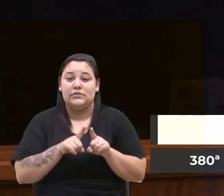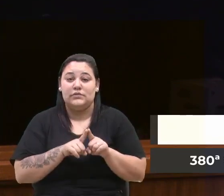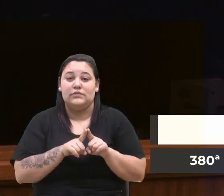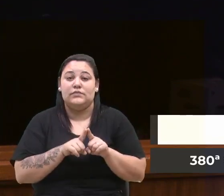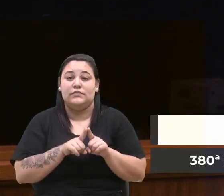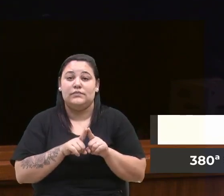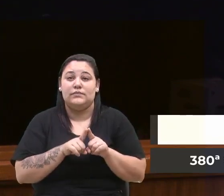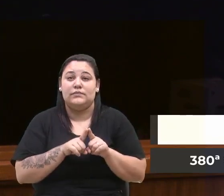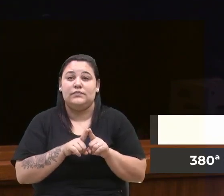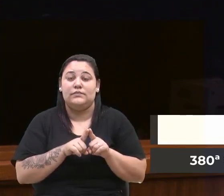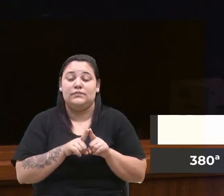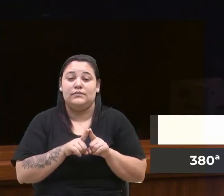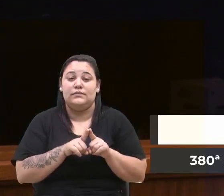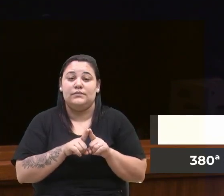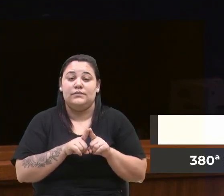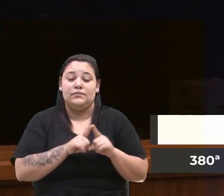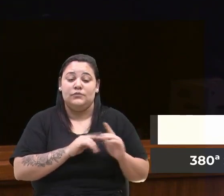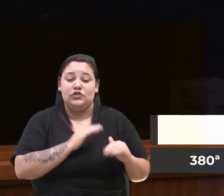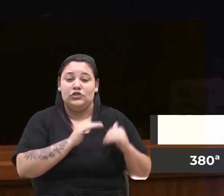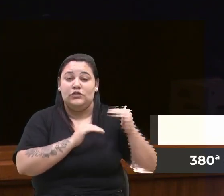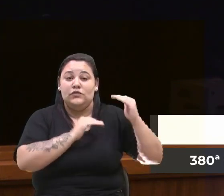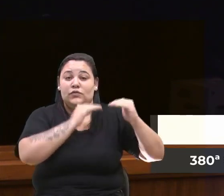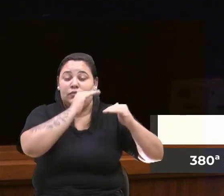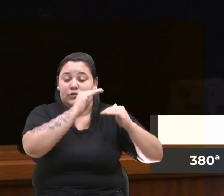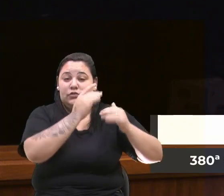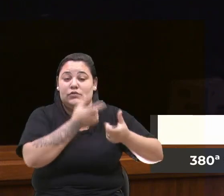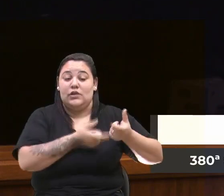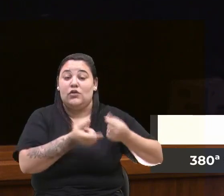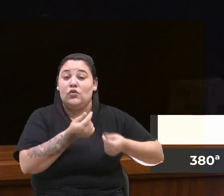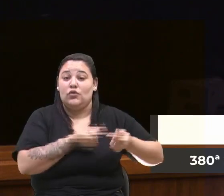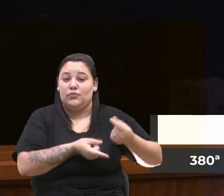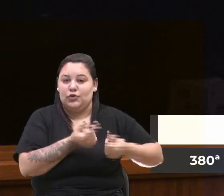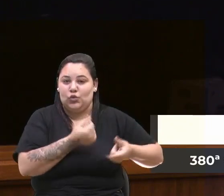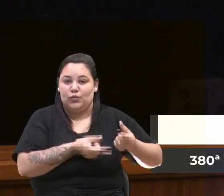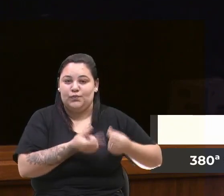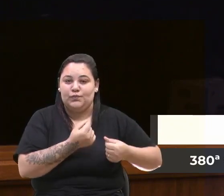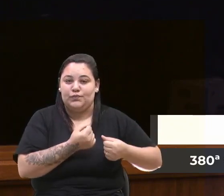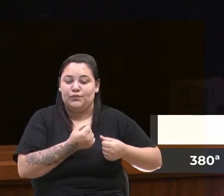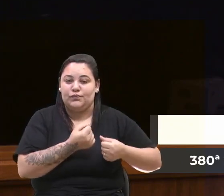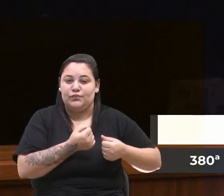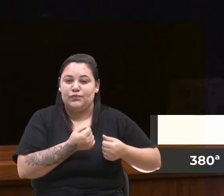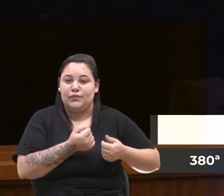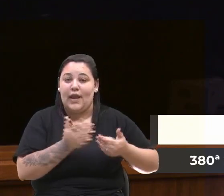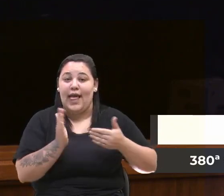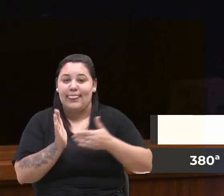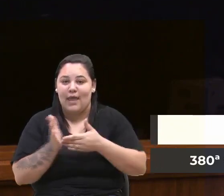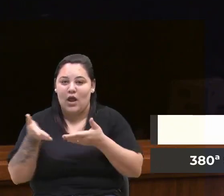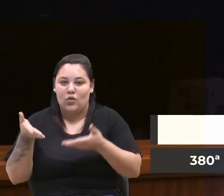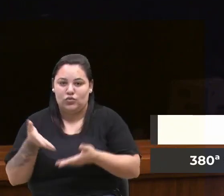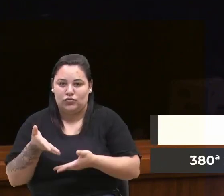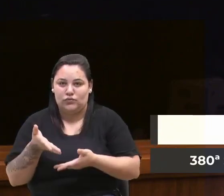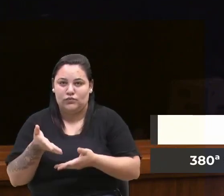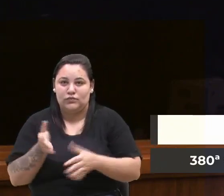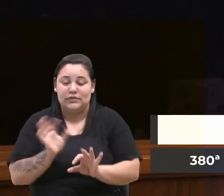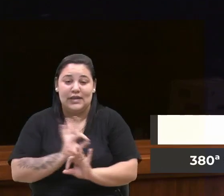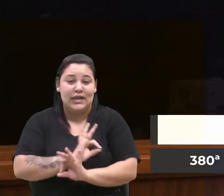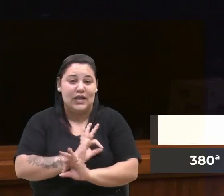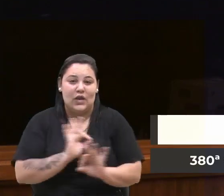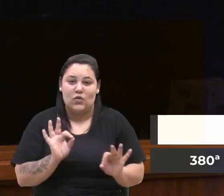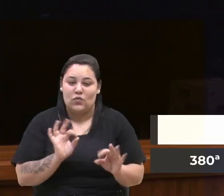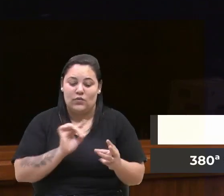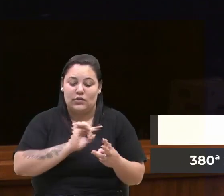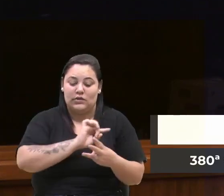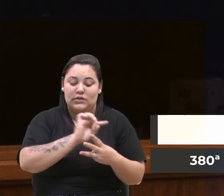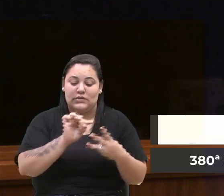o desenvolvimento econômico para a cidade. E até esse momento, nenhuma dessas 3 demandas